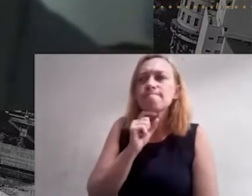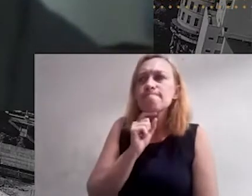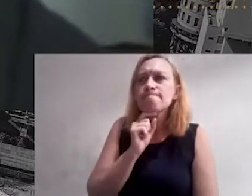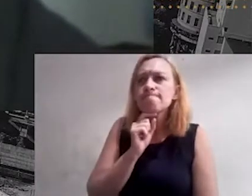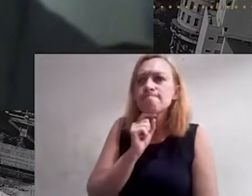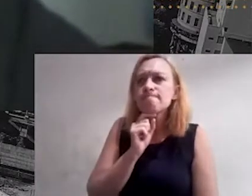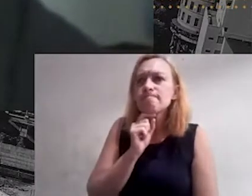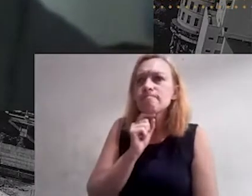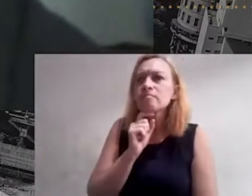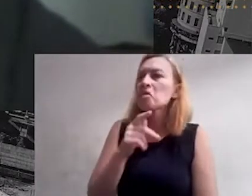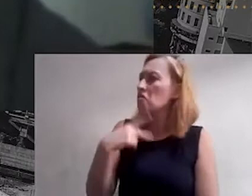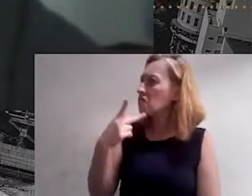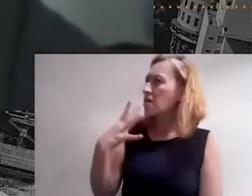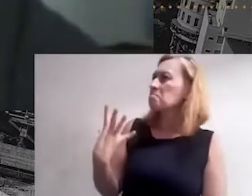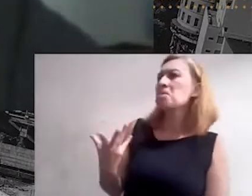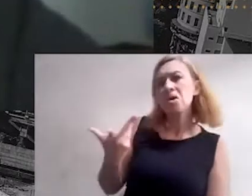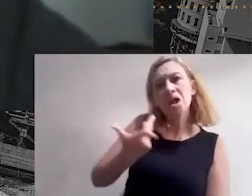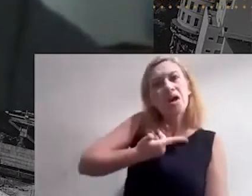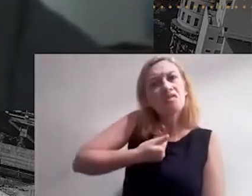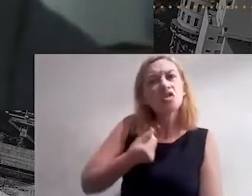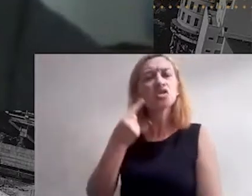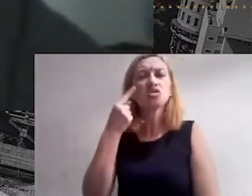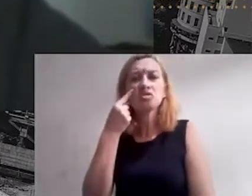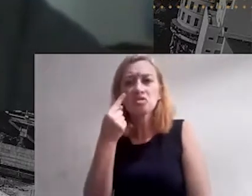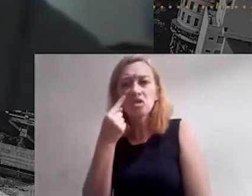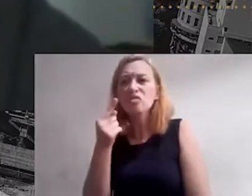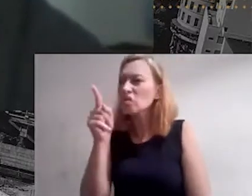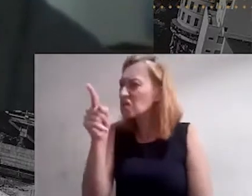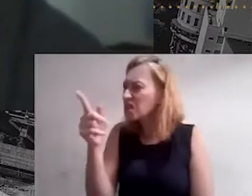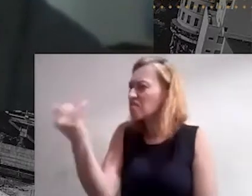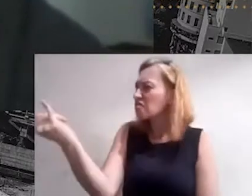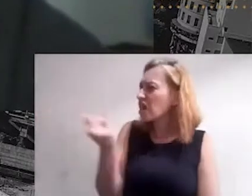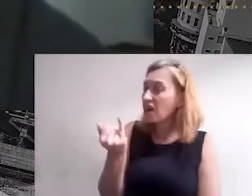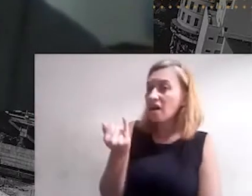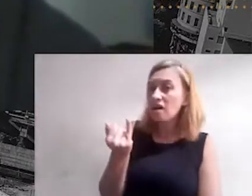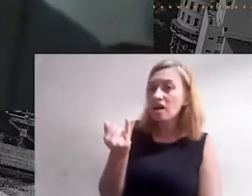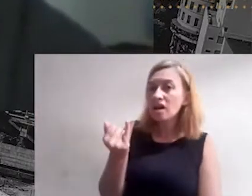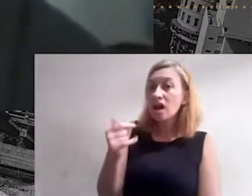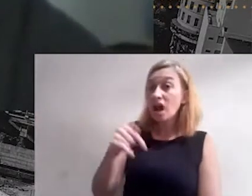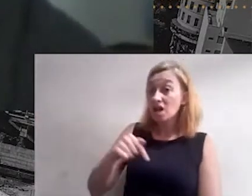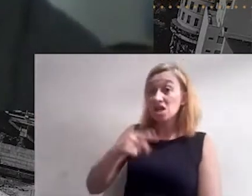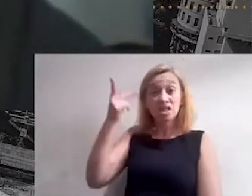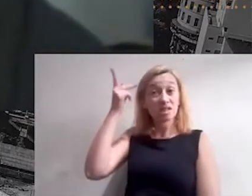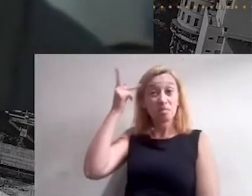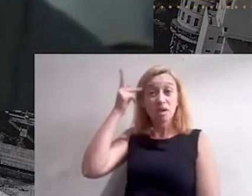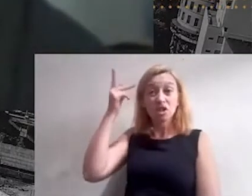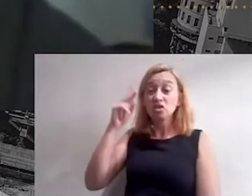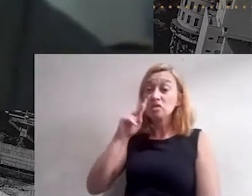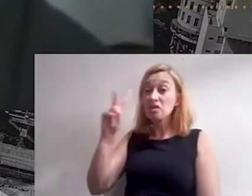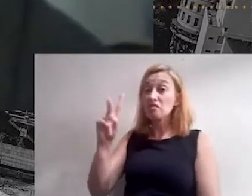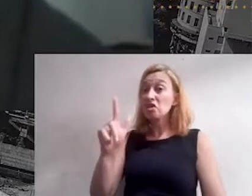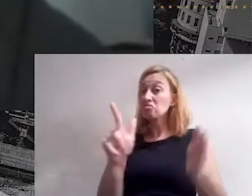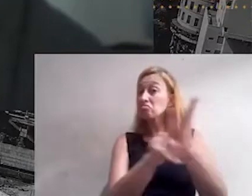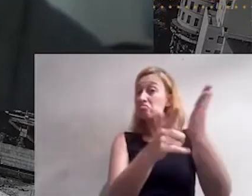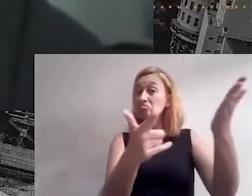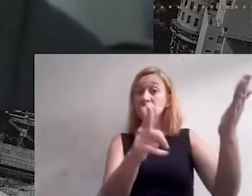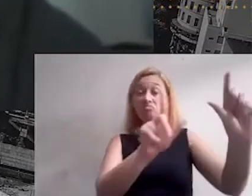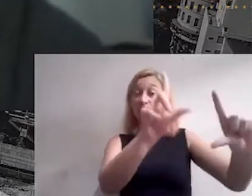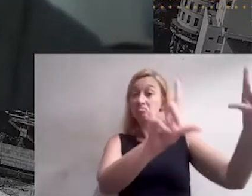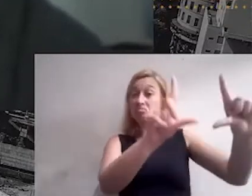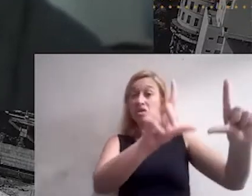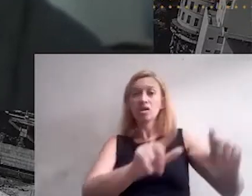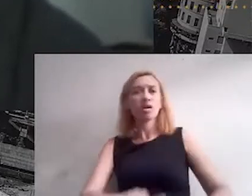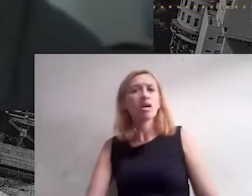maravilhoso, né? A gente ouvir um cara como você, se a gente fica aqui de São Paulo vendo as notícias, e a gente fica, o Matthew já comentou